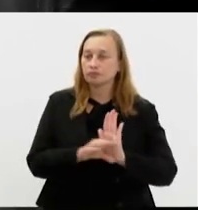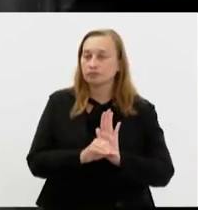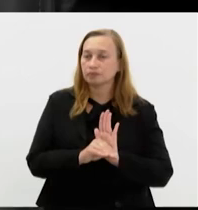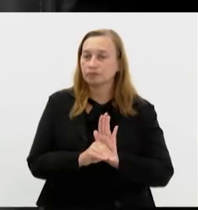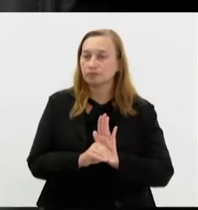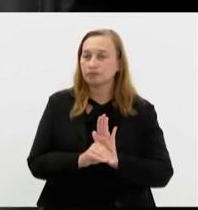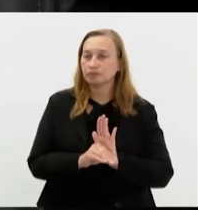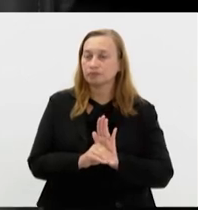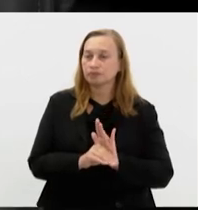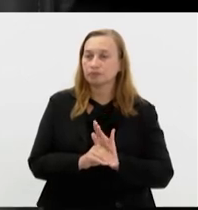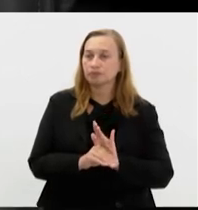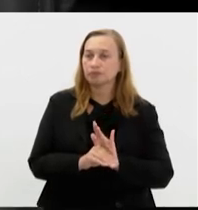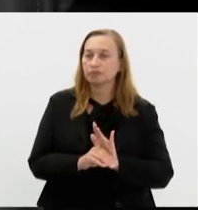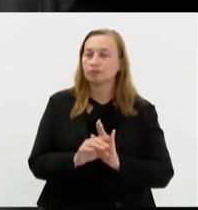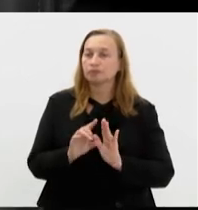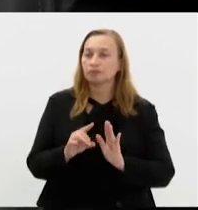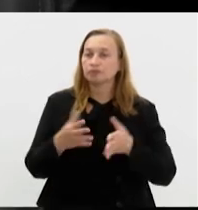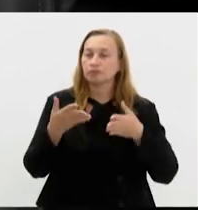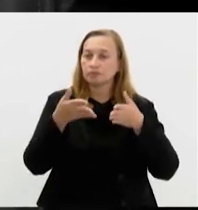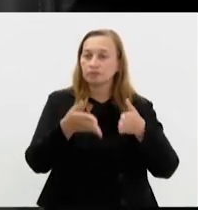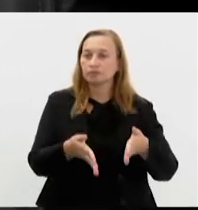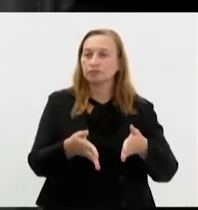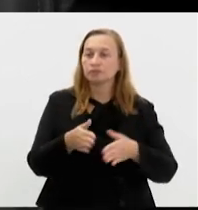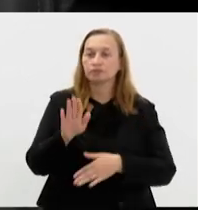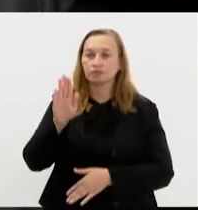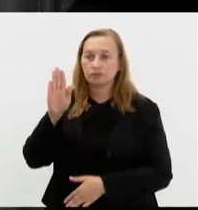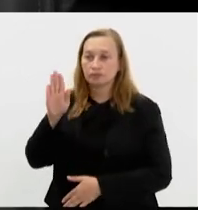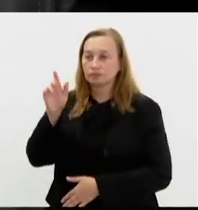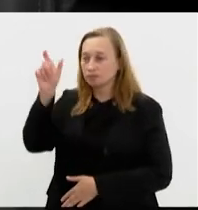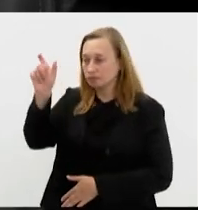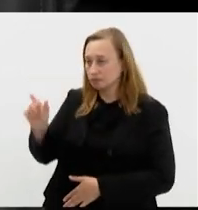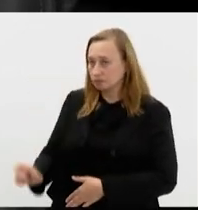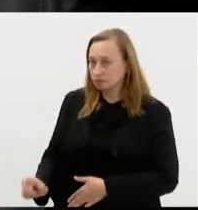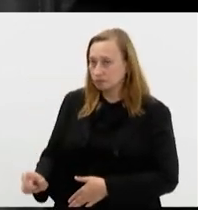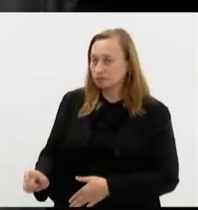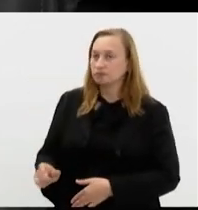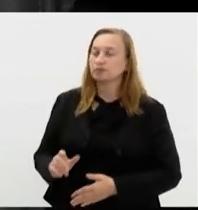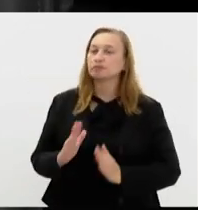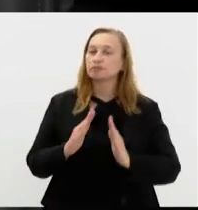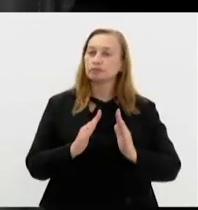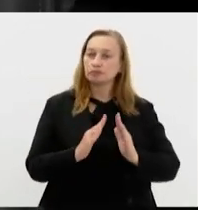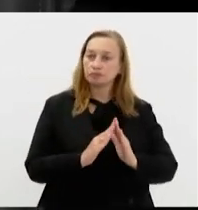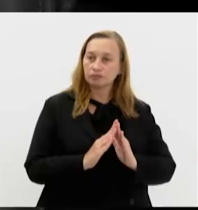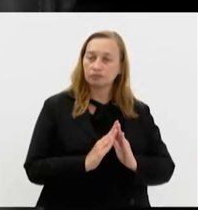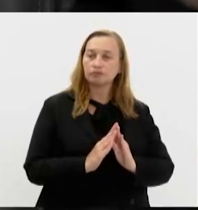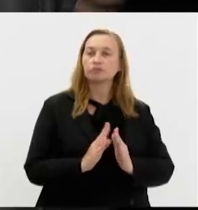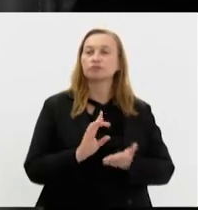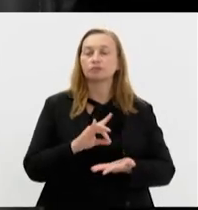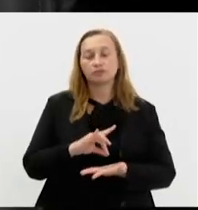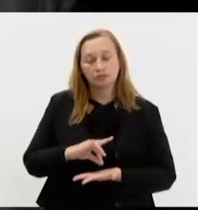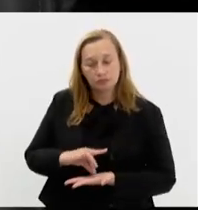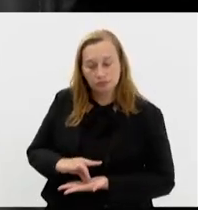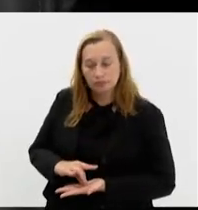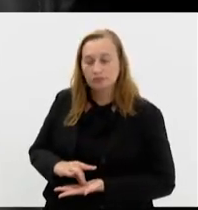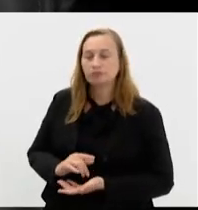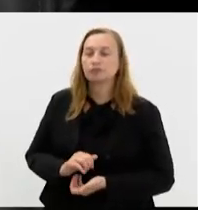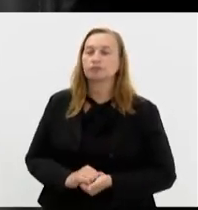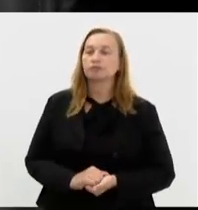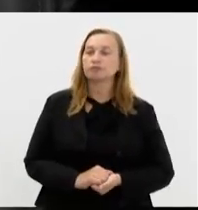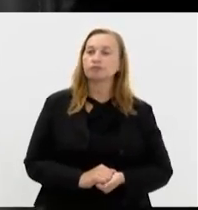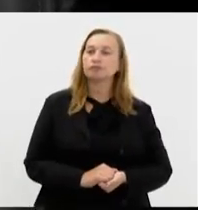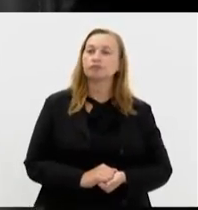exclusivamente a candidatura daquela pessoa que residente naquela naquela naquele lugar